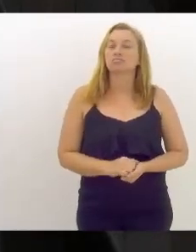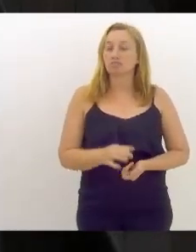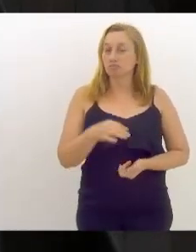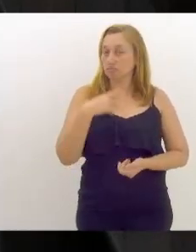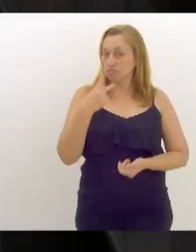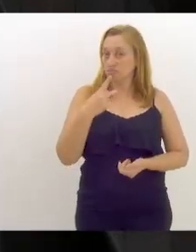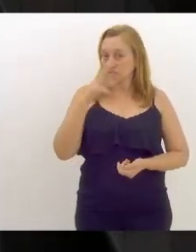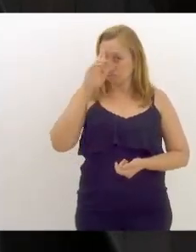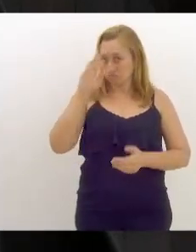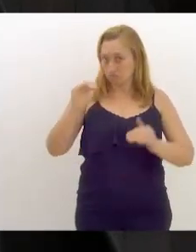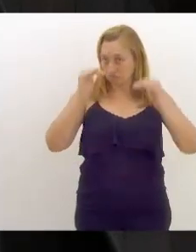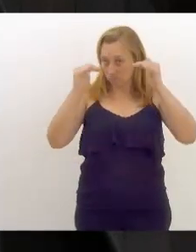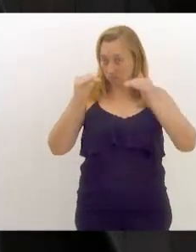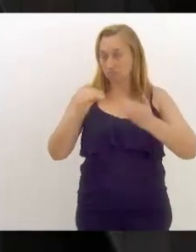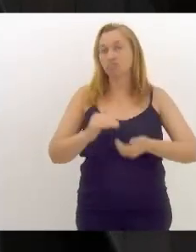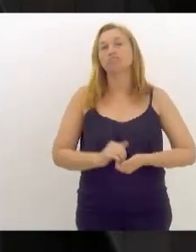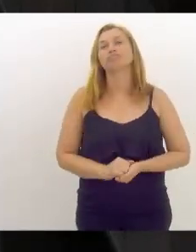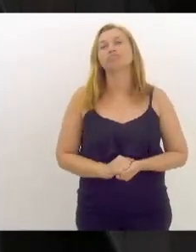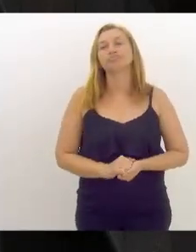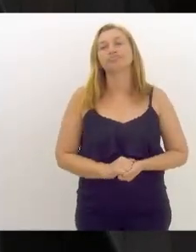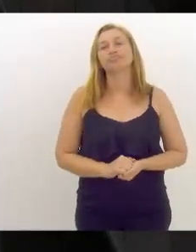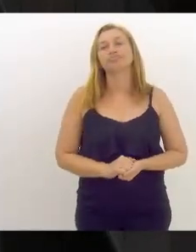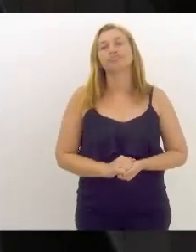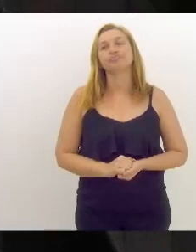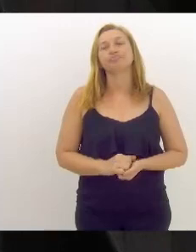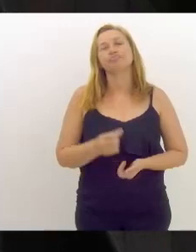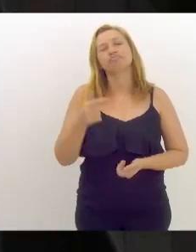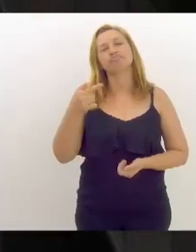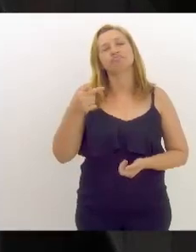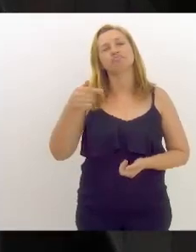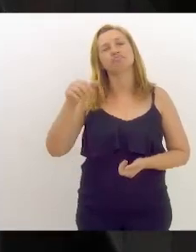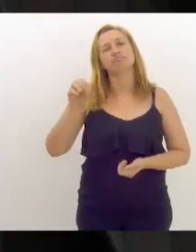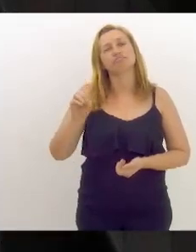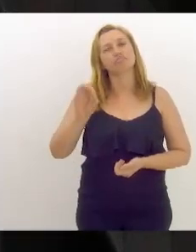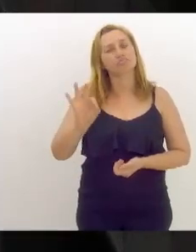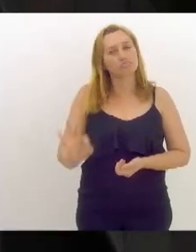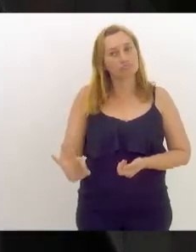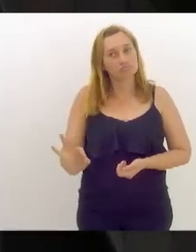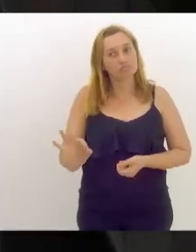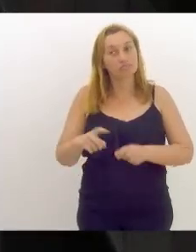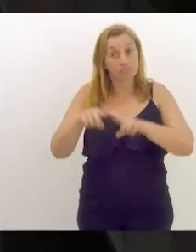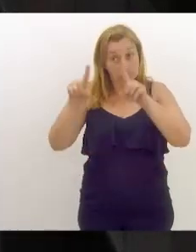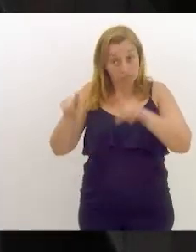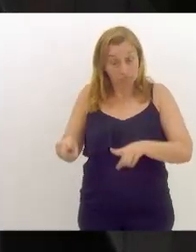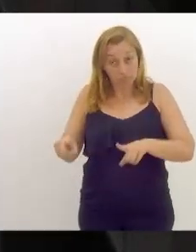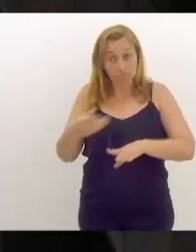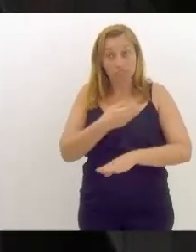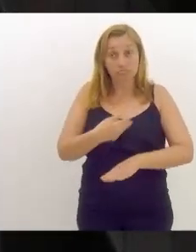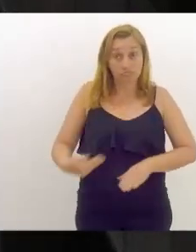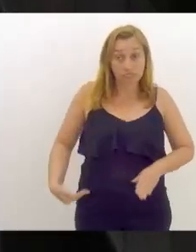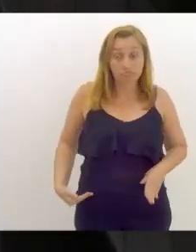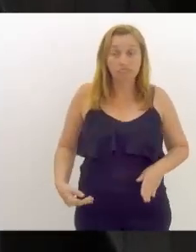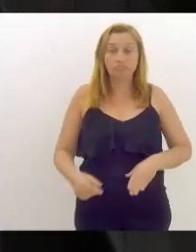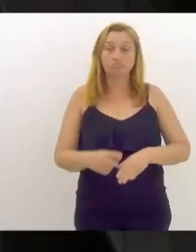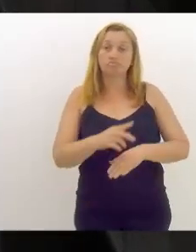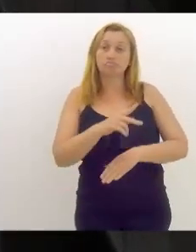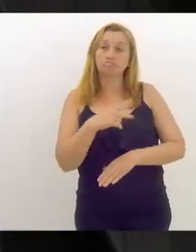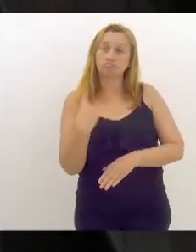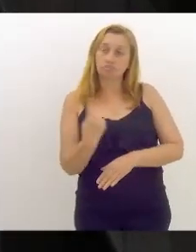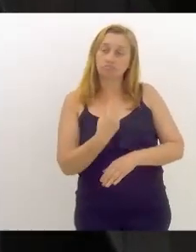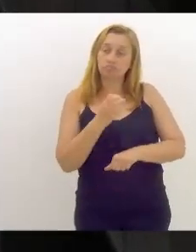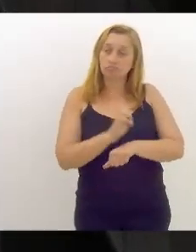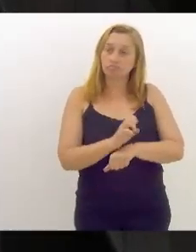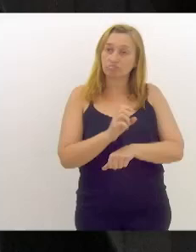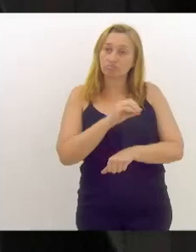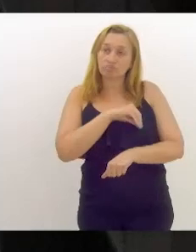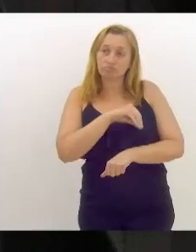Vossa Excelência que pelo menos uns 70% dos funcionários públicos do nosso Estado ganham